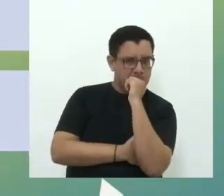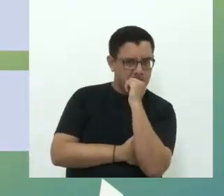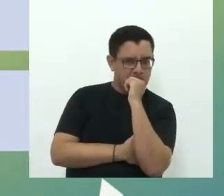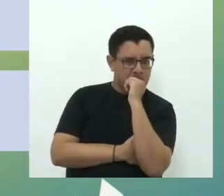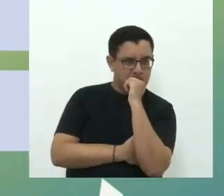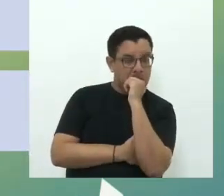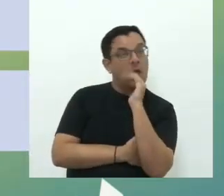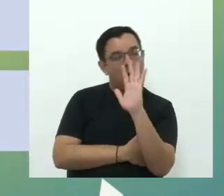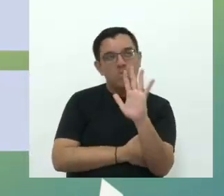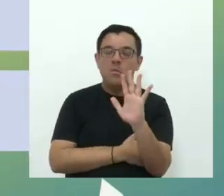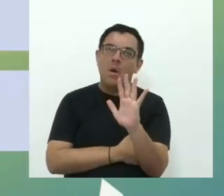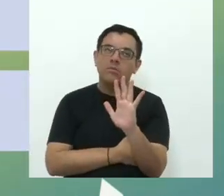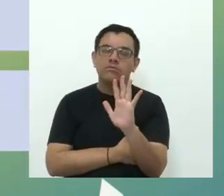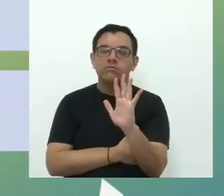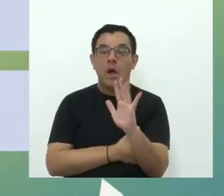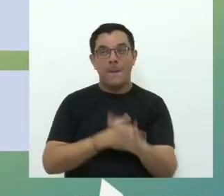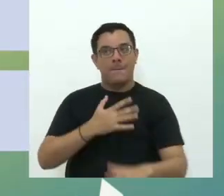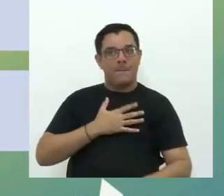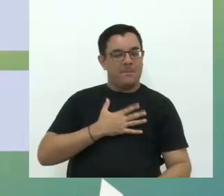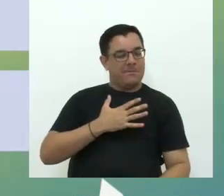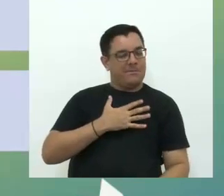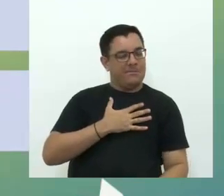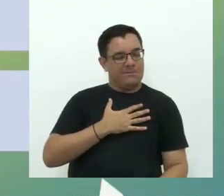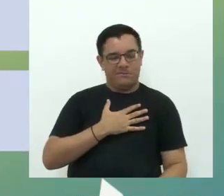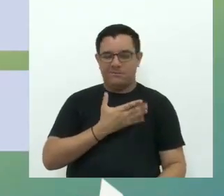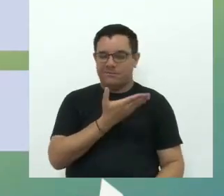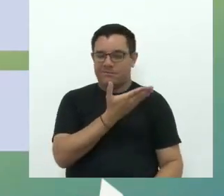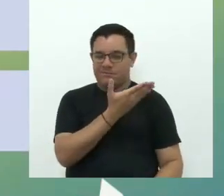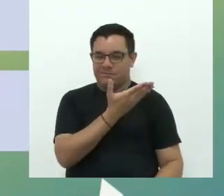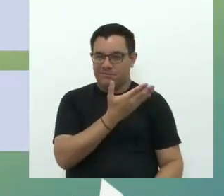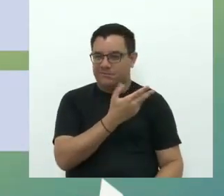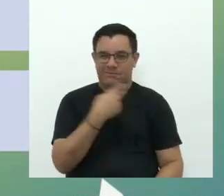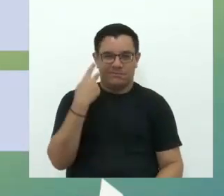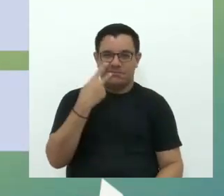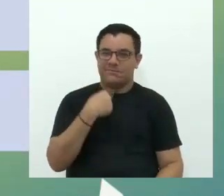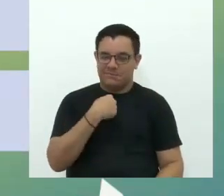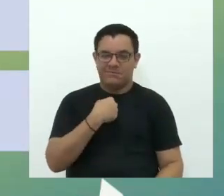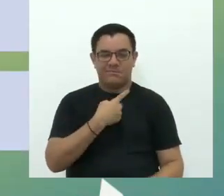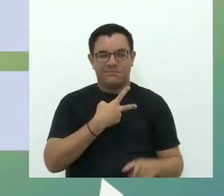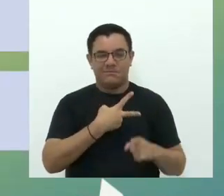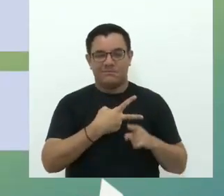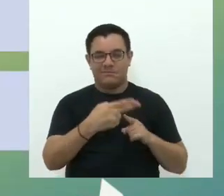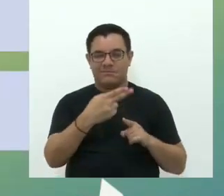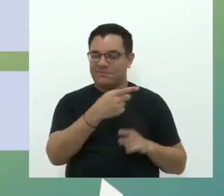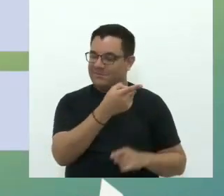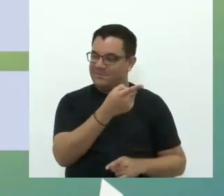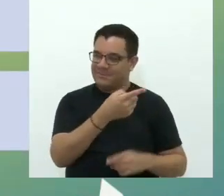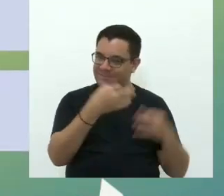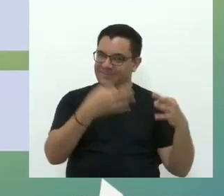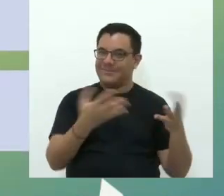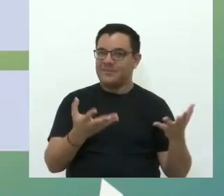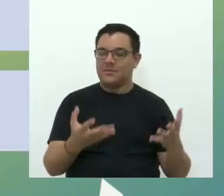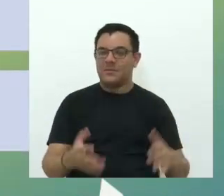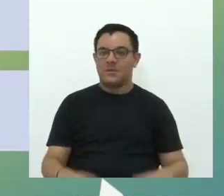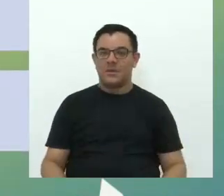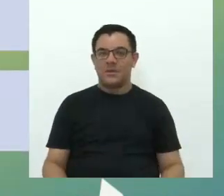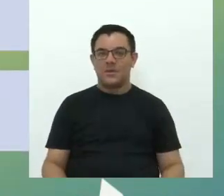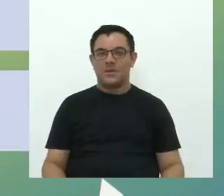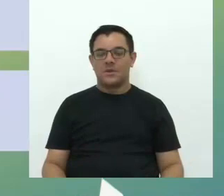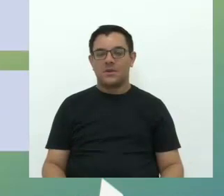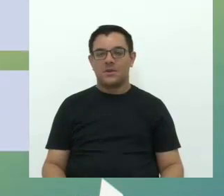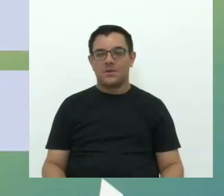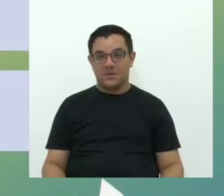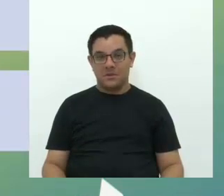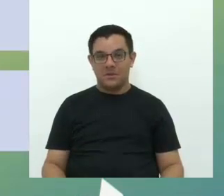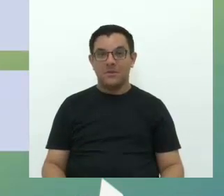eleição justa professora é quando ganha o meu candidato não a eleição justa é quando dá